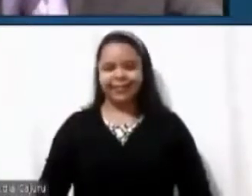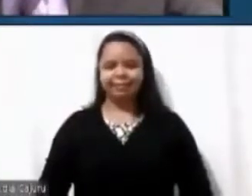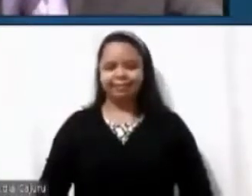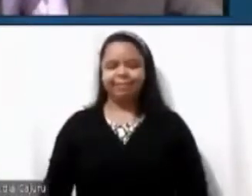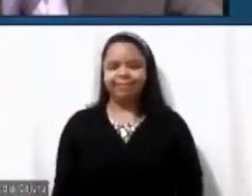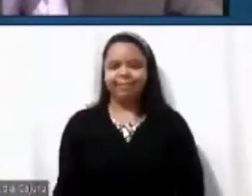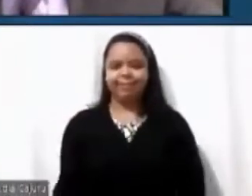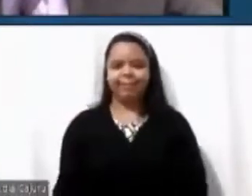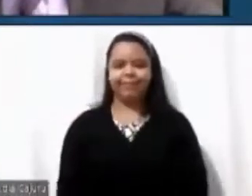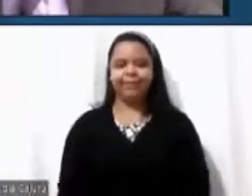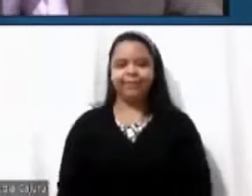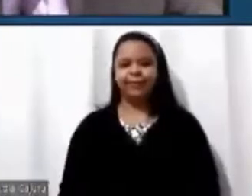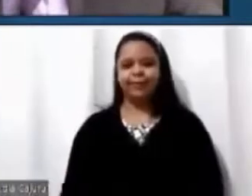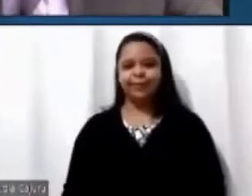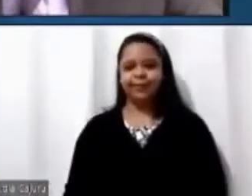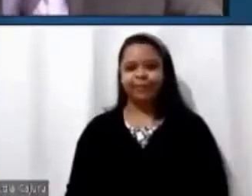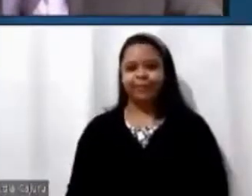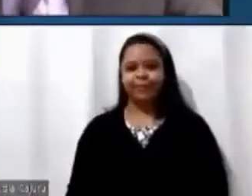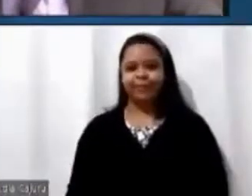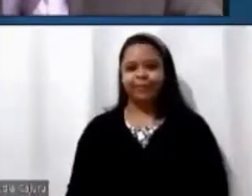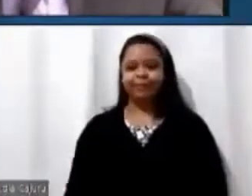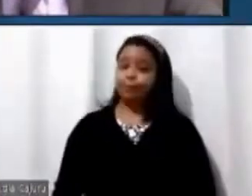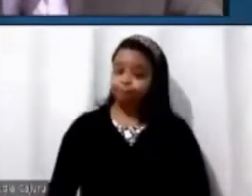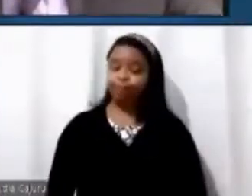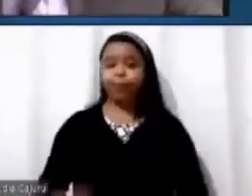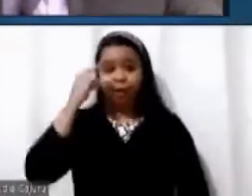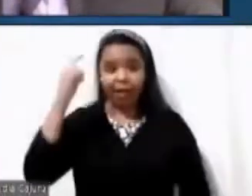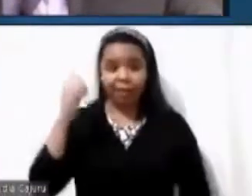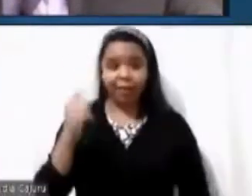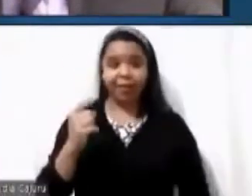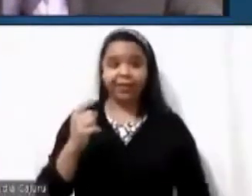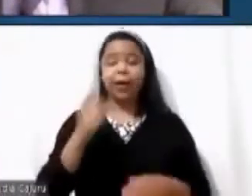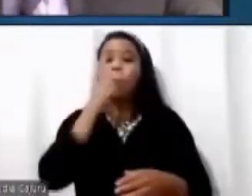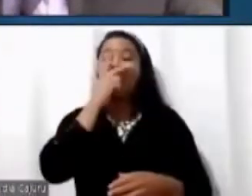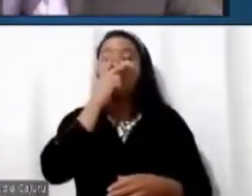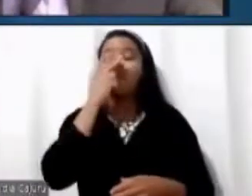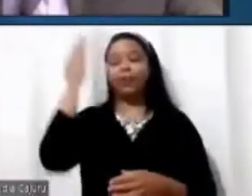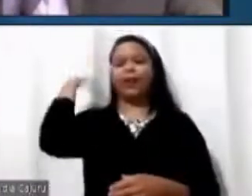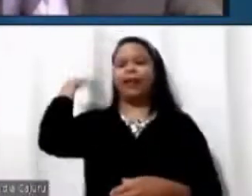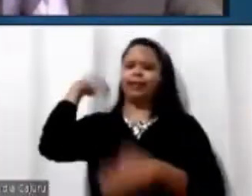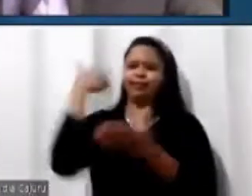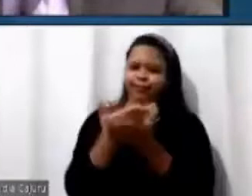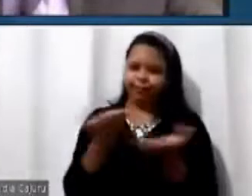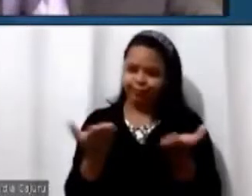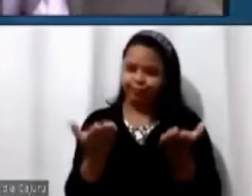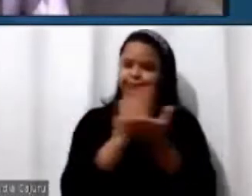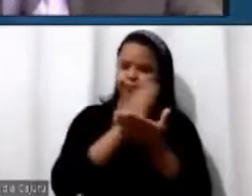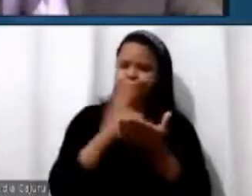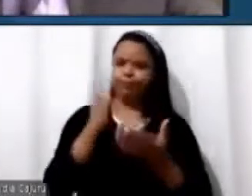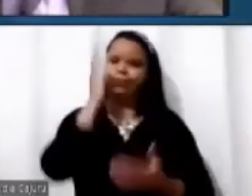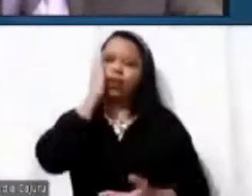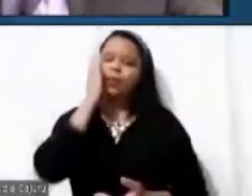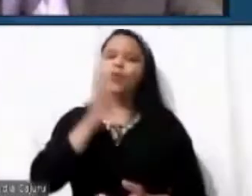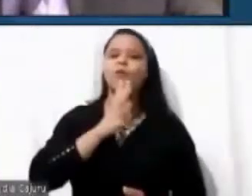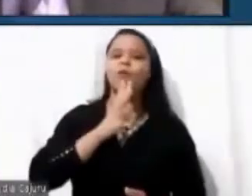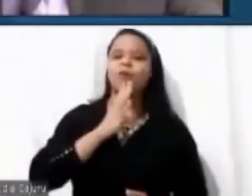ainda acontece, a história do paternalismo médico. Né? O que era o paternalismo médico? Aquela história de que o médico ele tem aí,